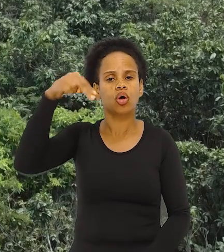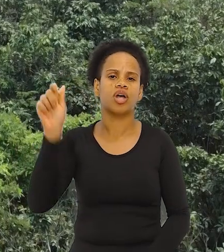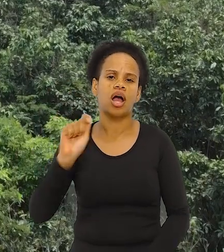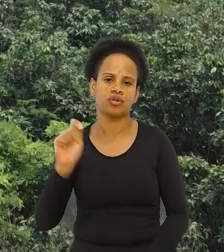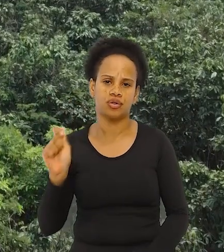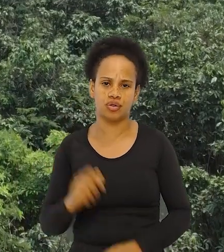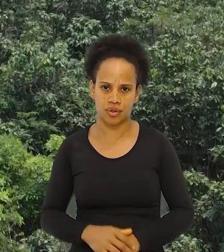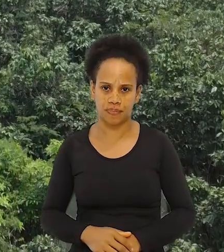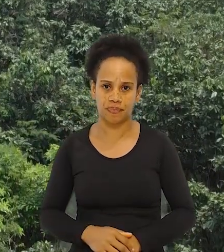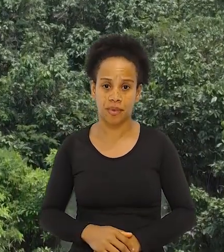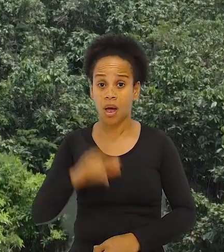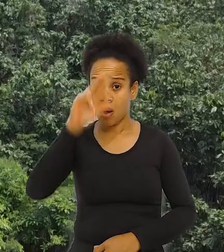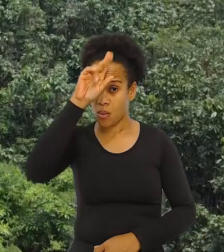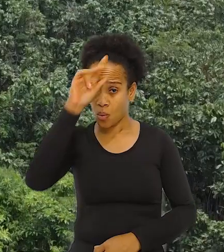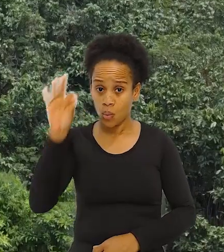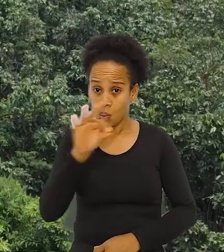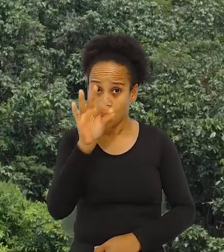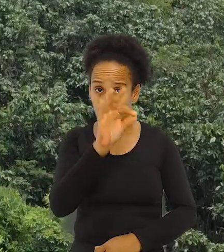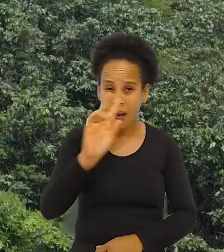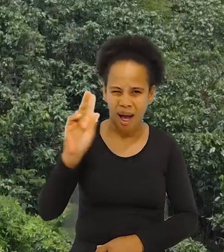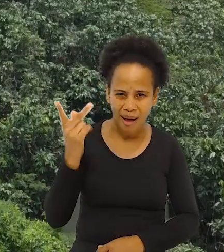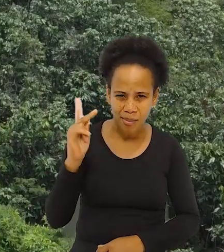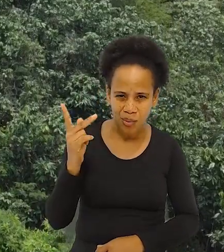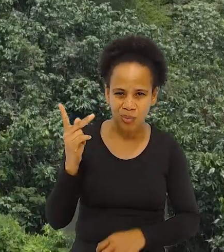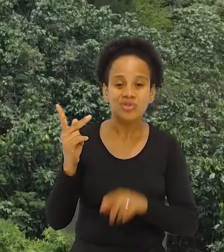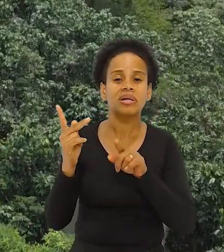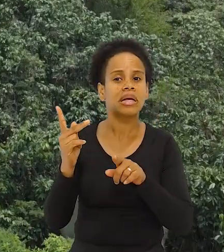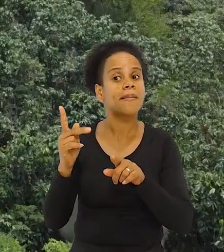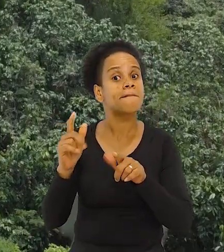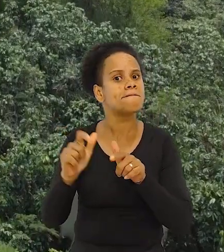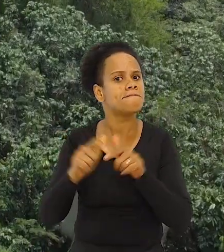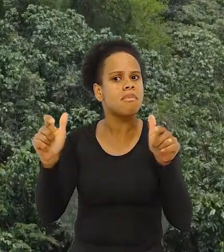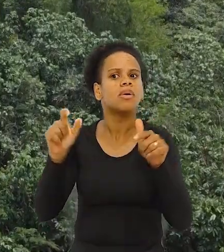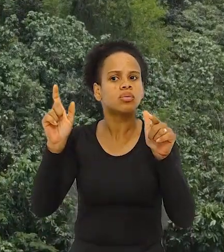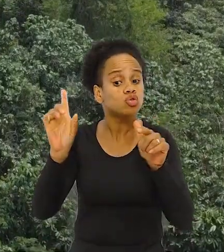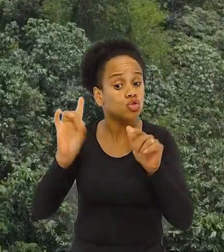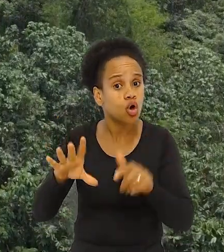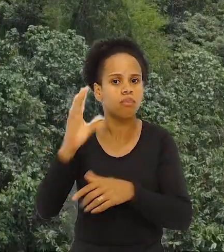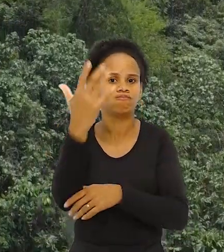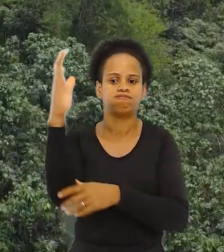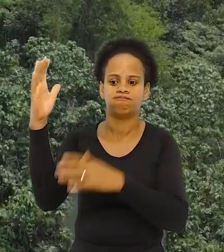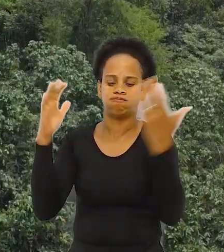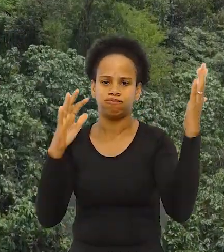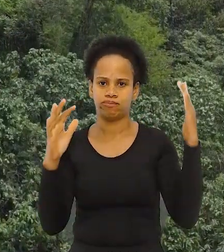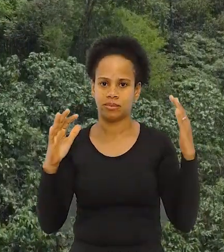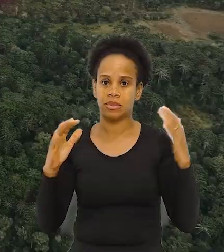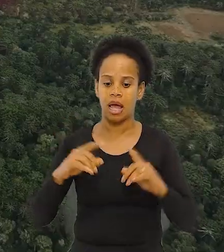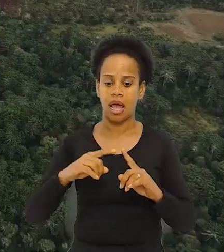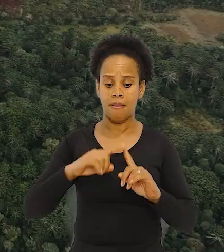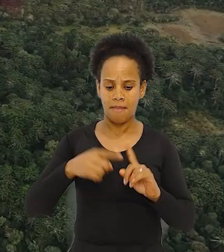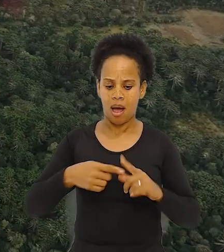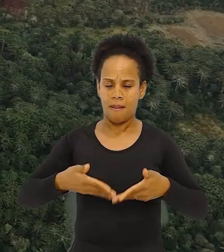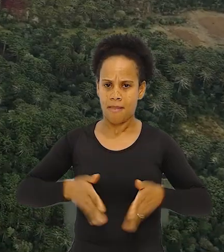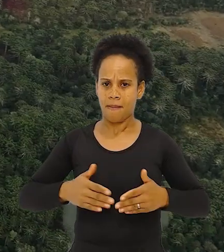Os mosquitos hemagogos são exclusivamente silvestres. Só proliferam onde há